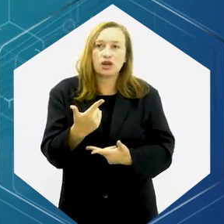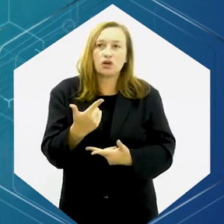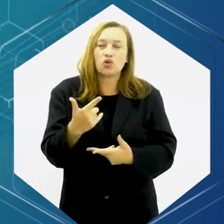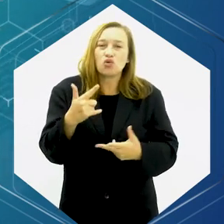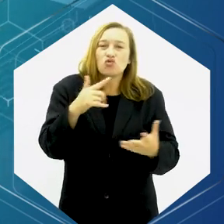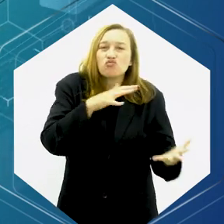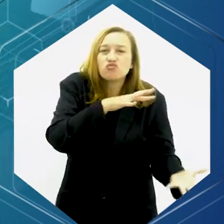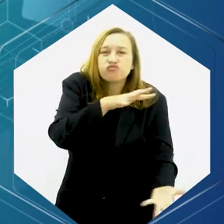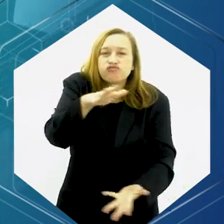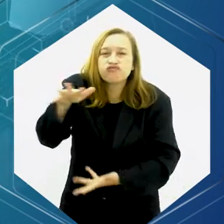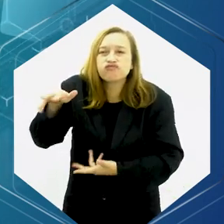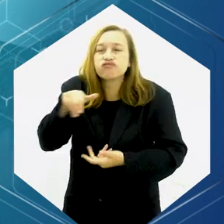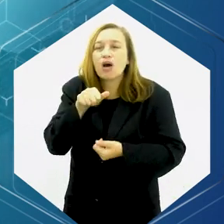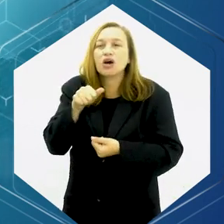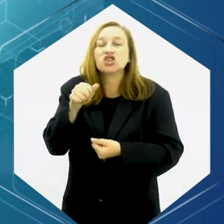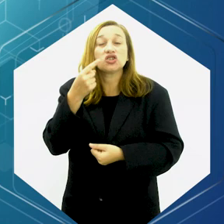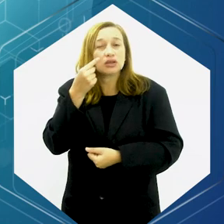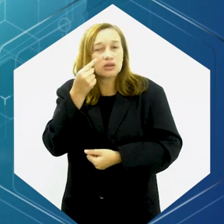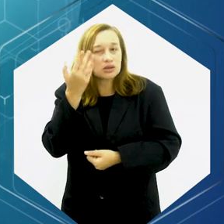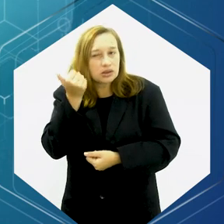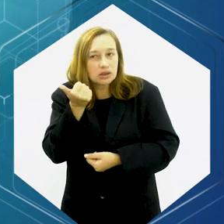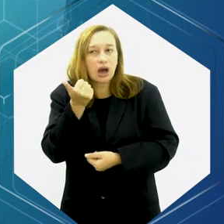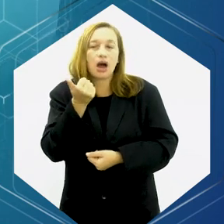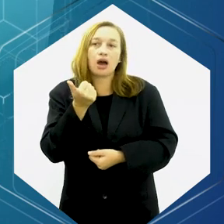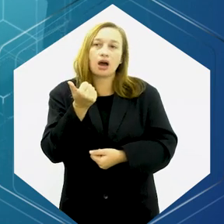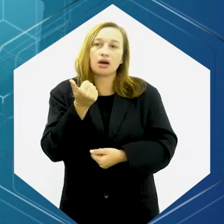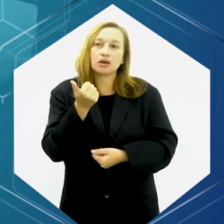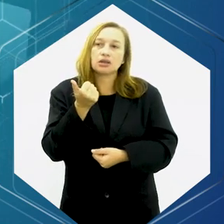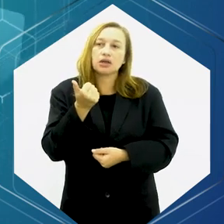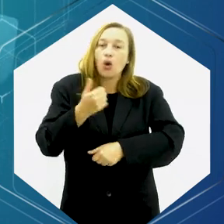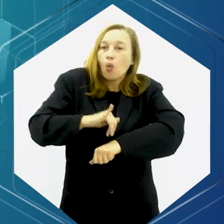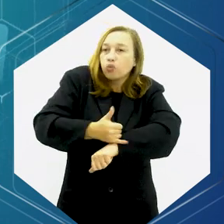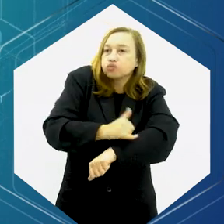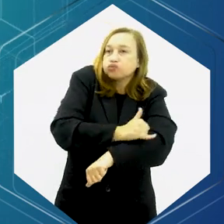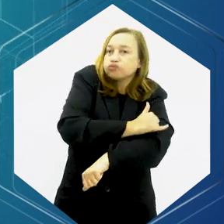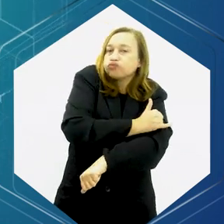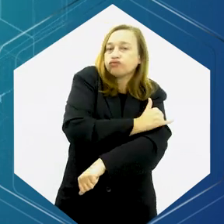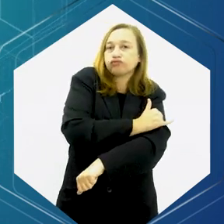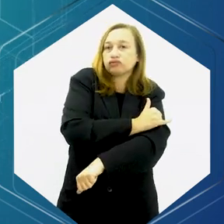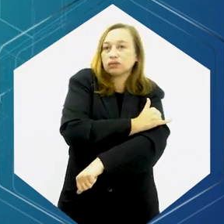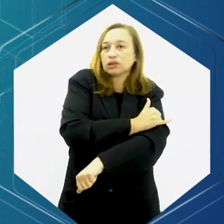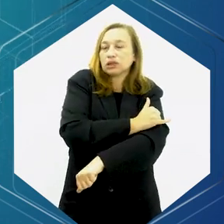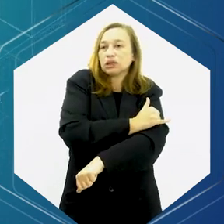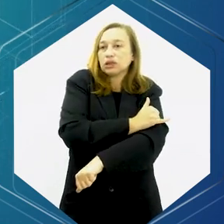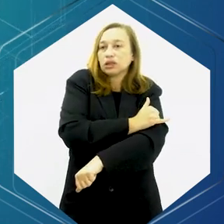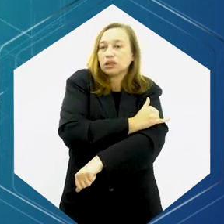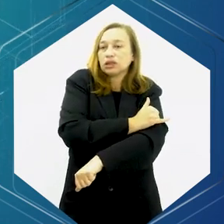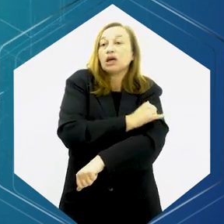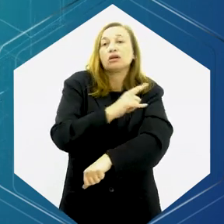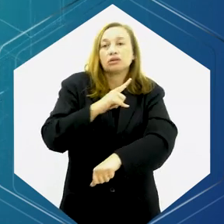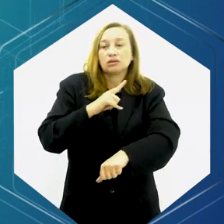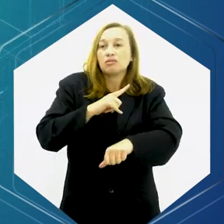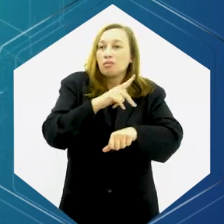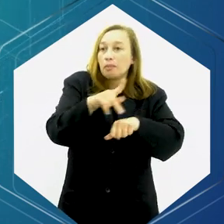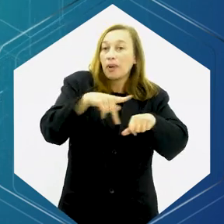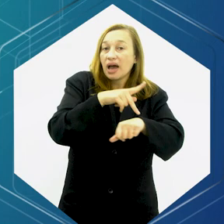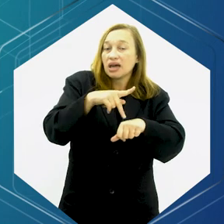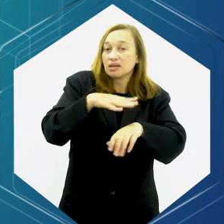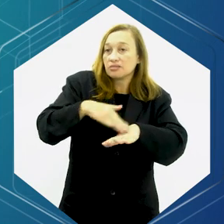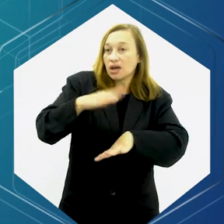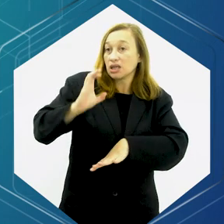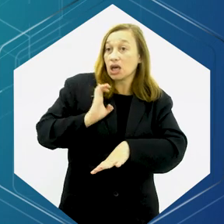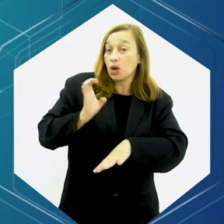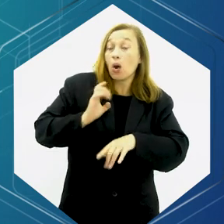para um contexto Global eh a gente sabe que as maiores prevalências da obesidade ela ainda se encontra nos países de